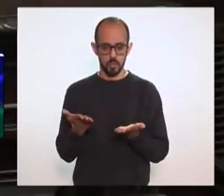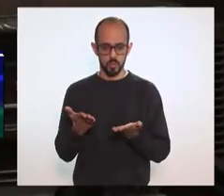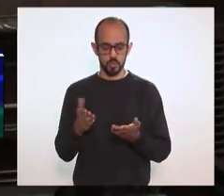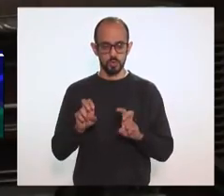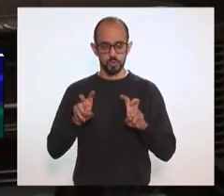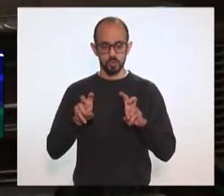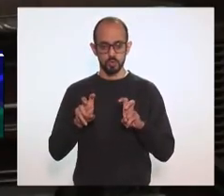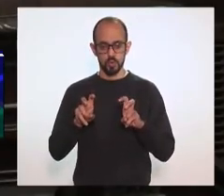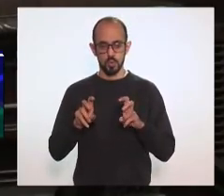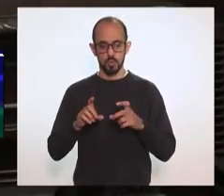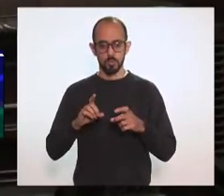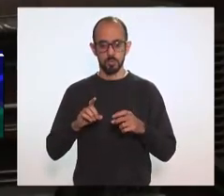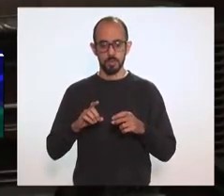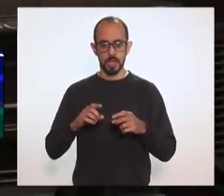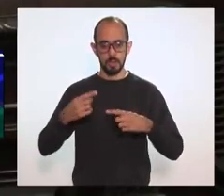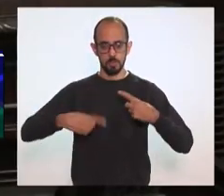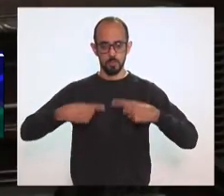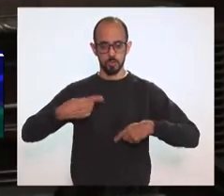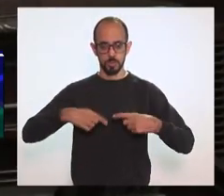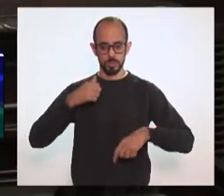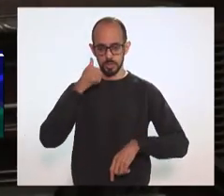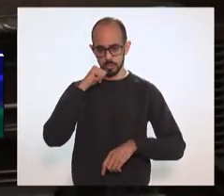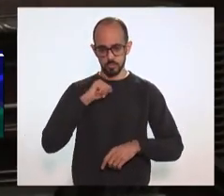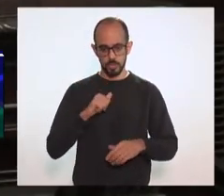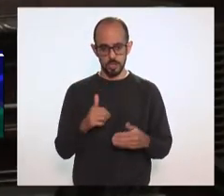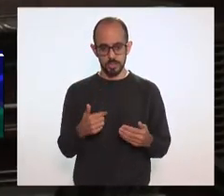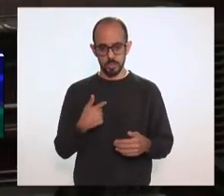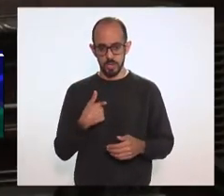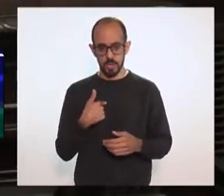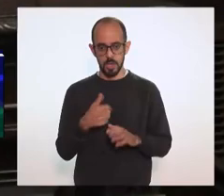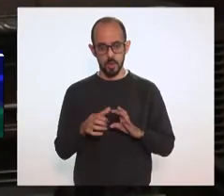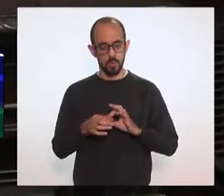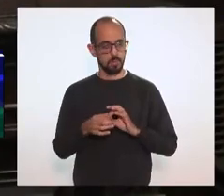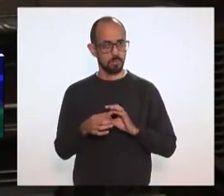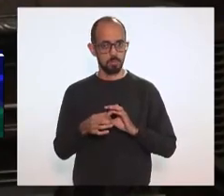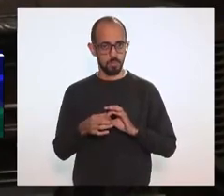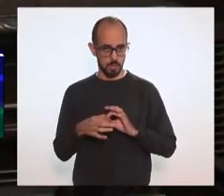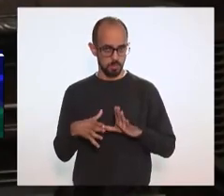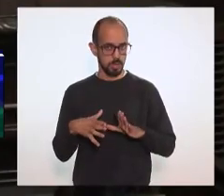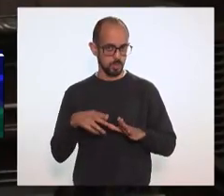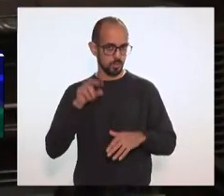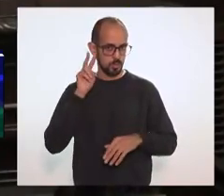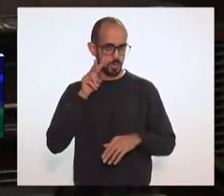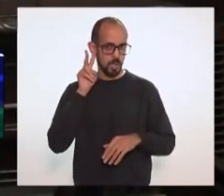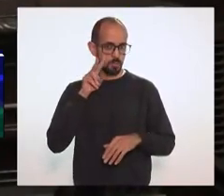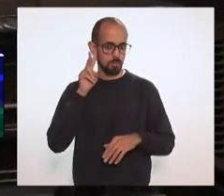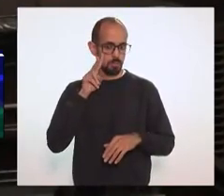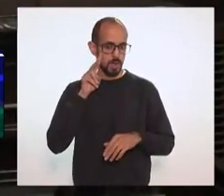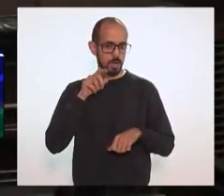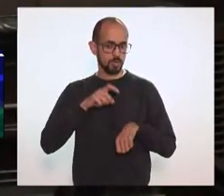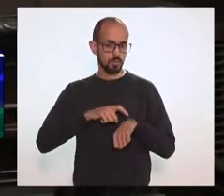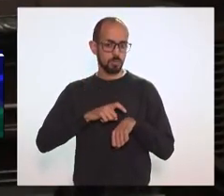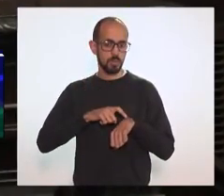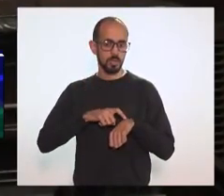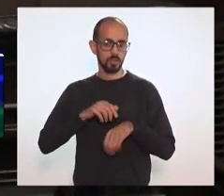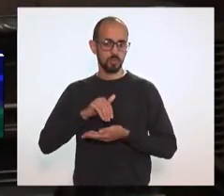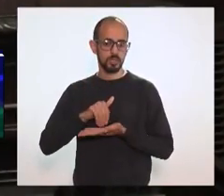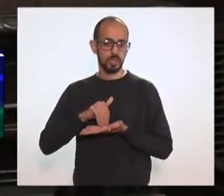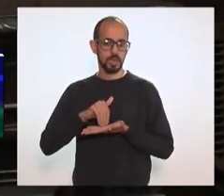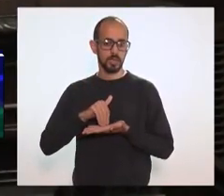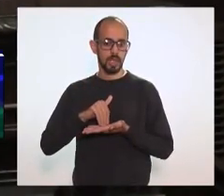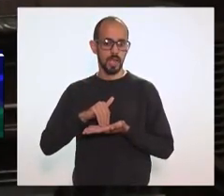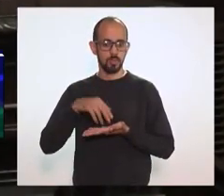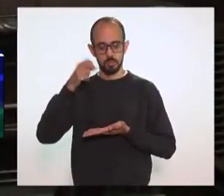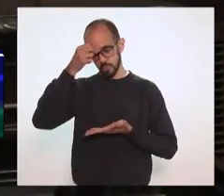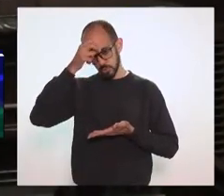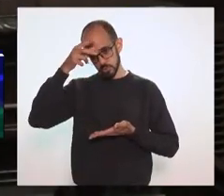política das mulheres, eu me permito relembrar o período em que fui secretário municipal na Baixada Fluminense e tive a